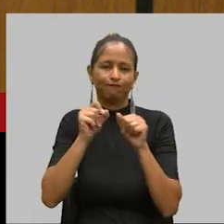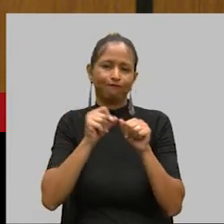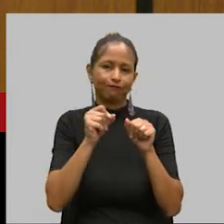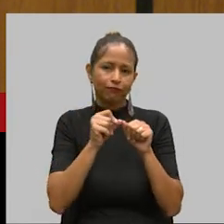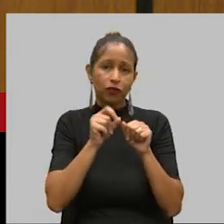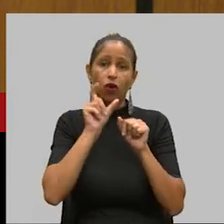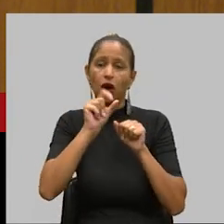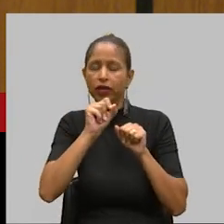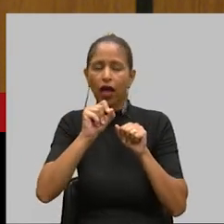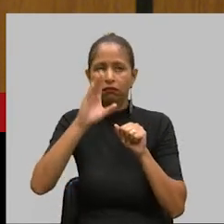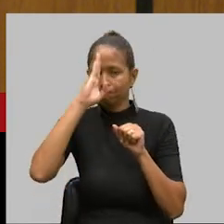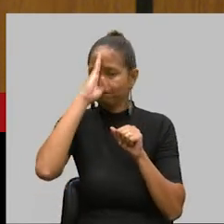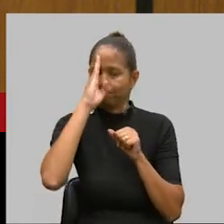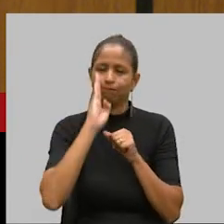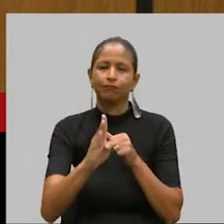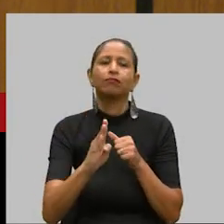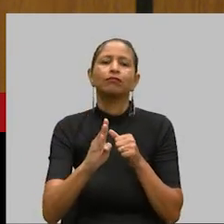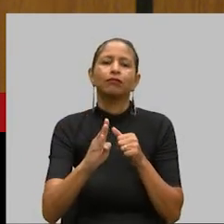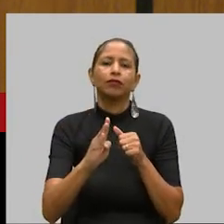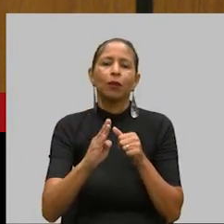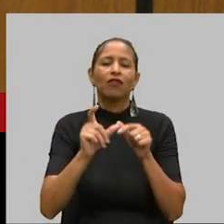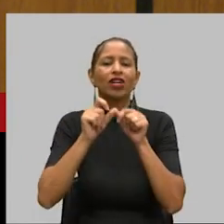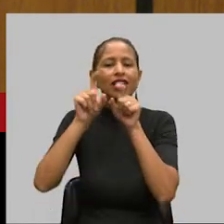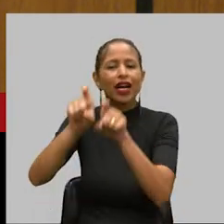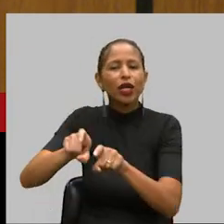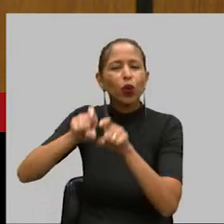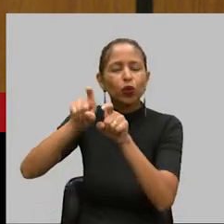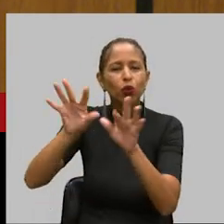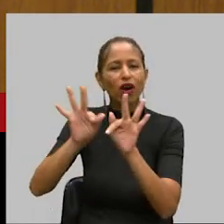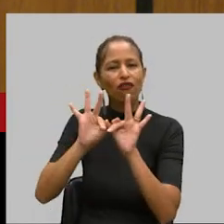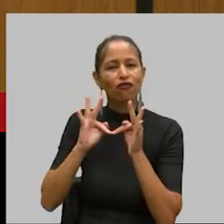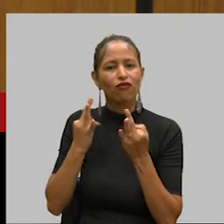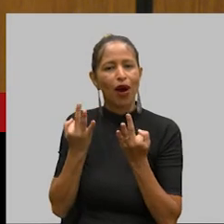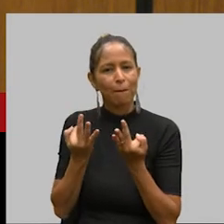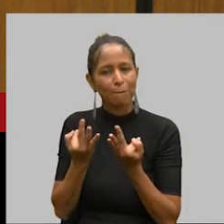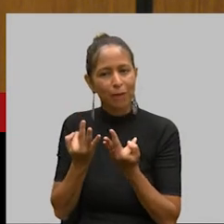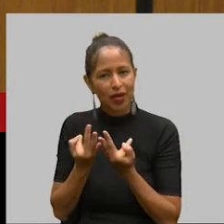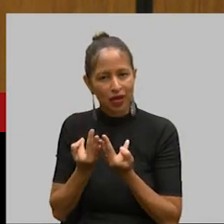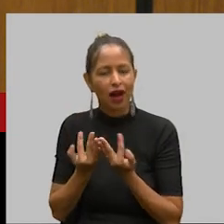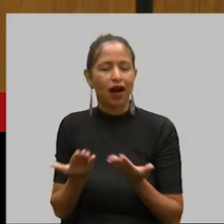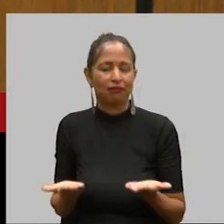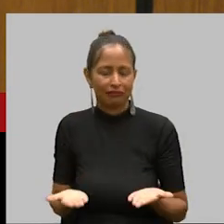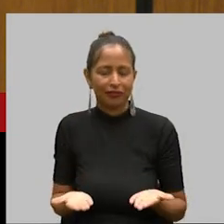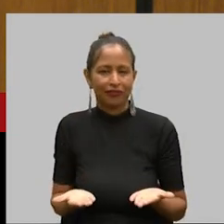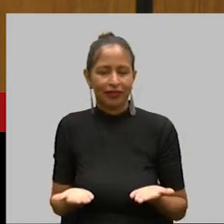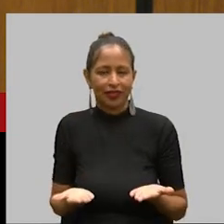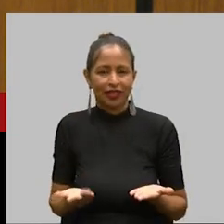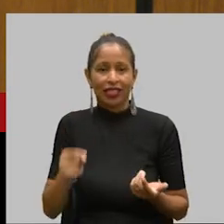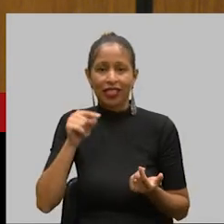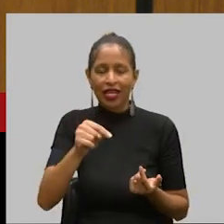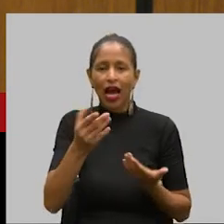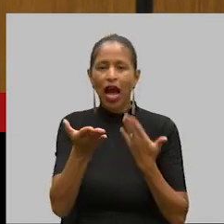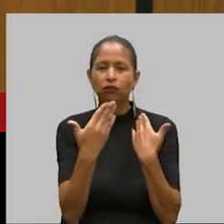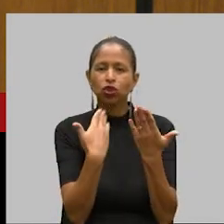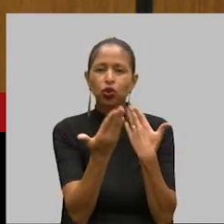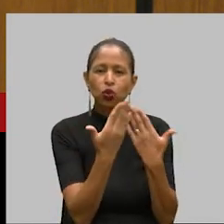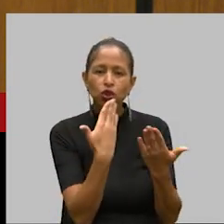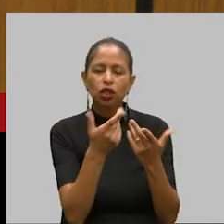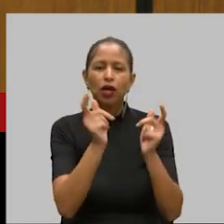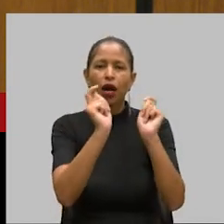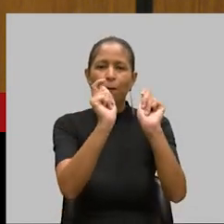o que é necessário para a agricultura familiar pro campesinato que é discutir a